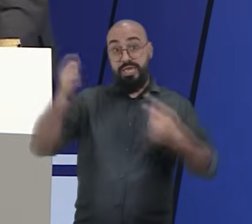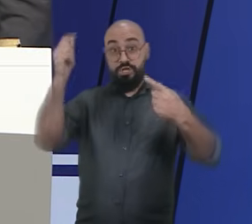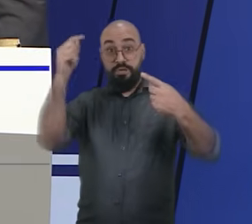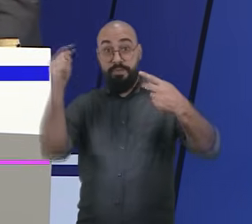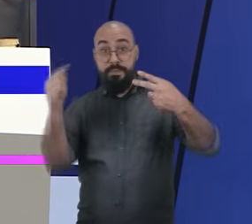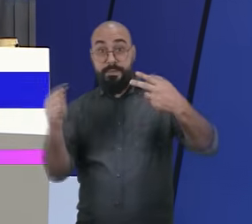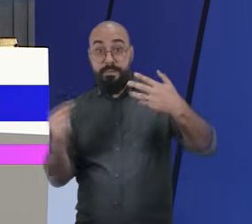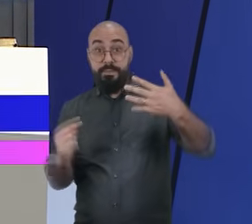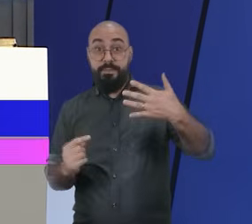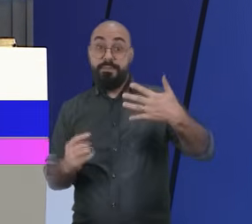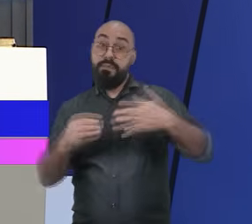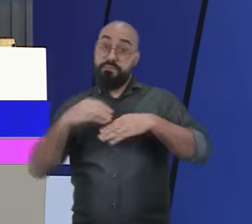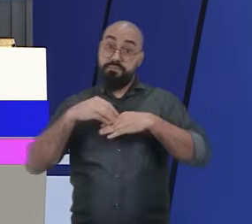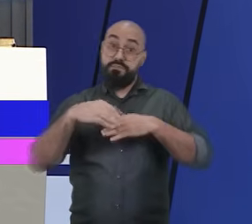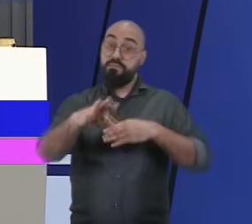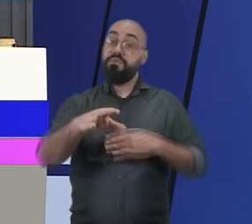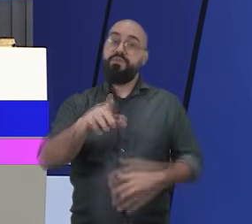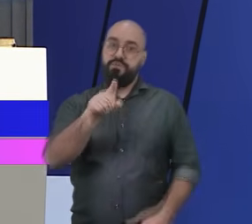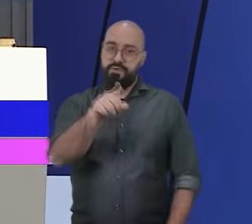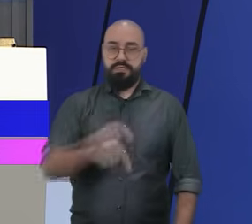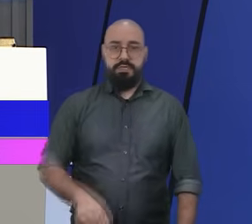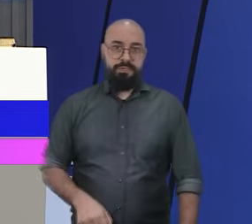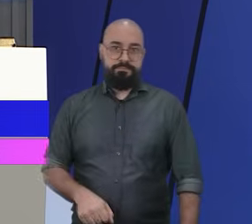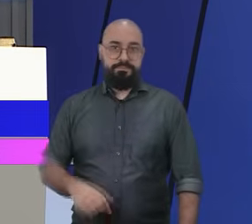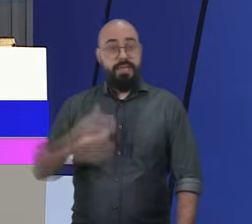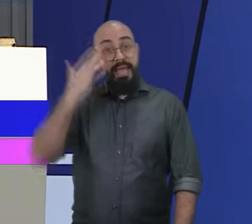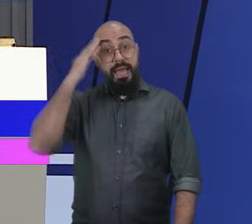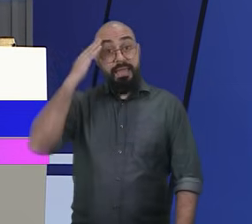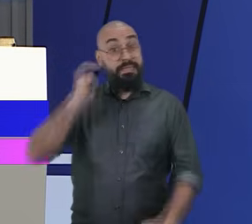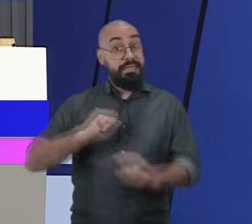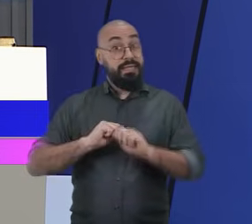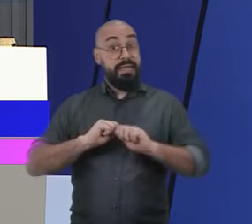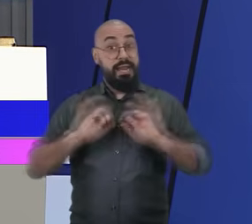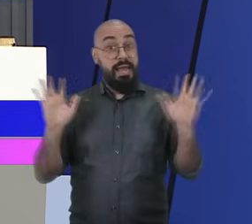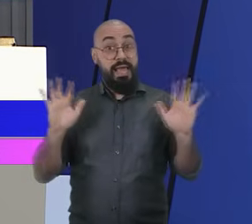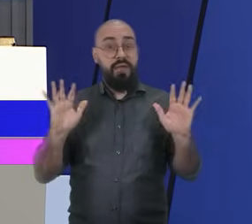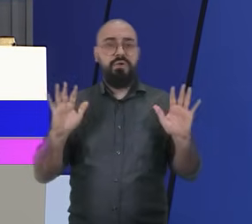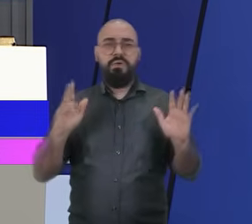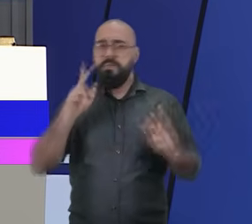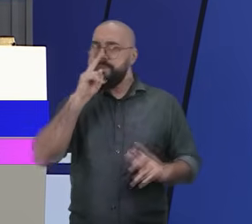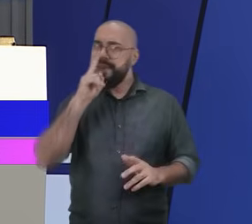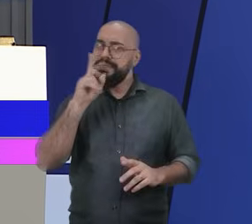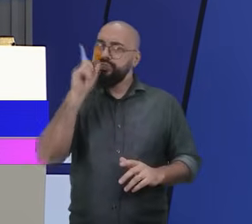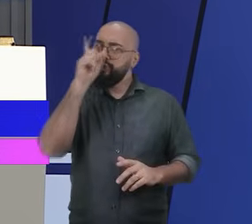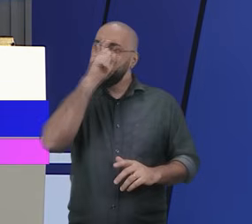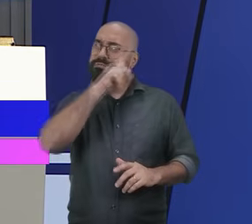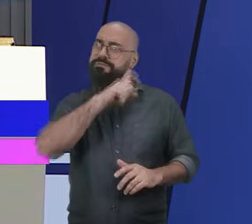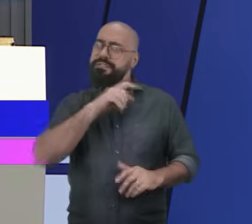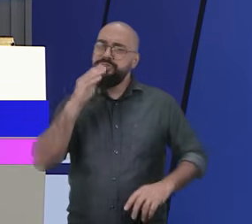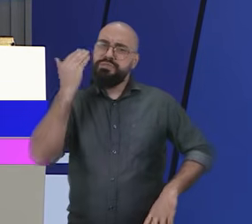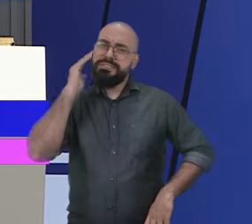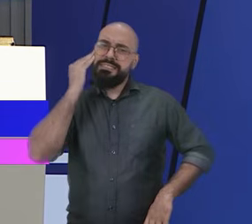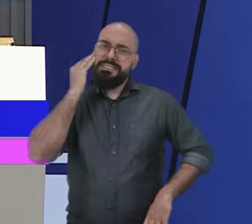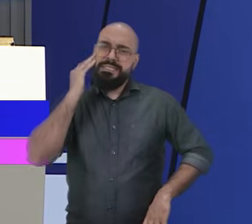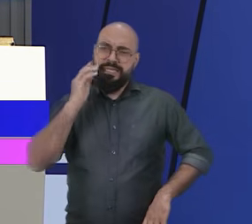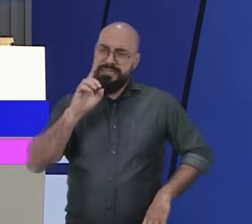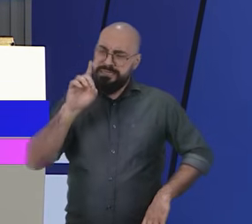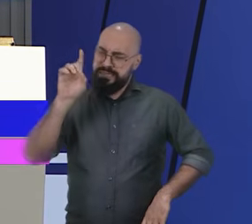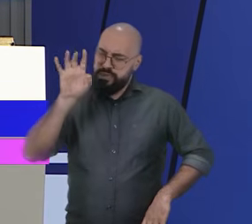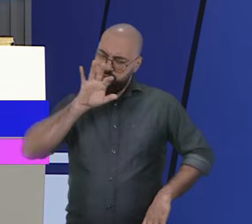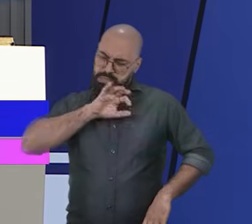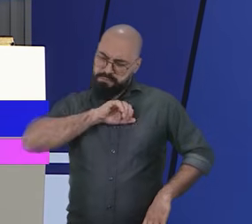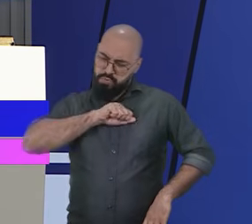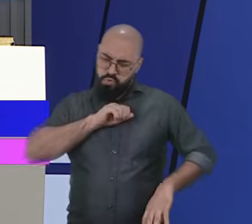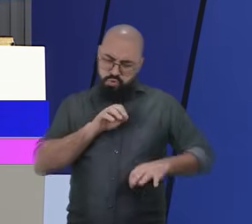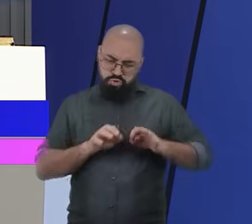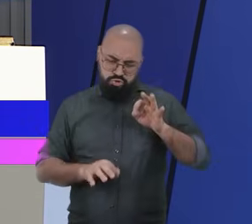que eu quero compartilhar com vocês. E nós vamos entender por que muitas vezes parece difícil compreender o Deus do amor